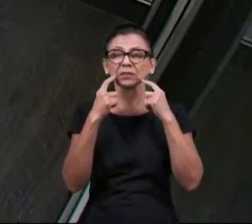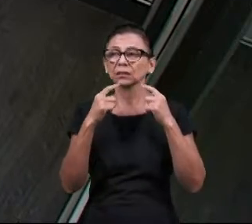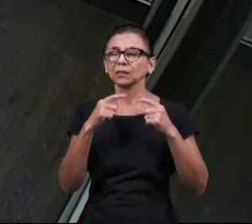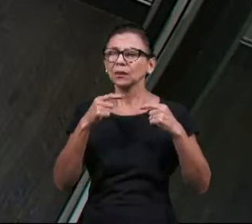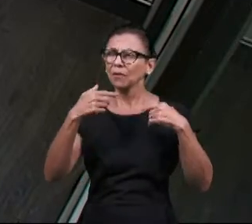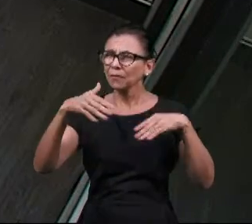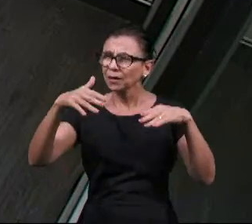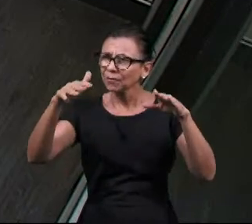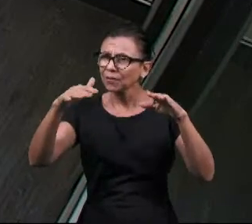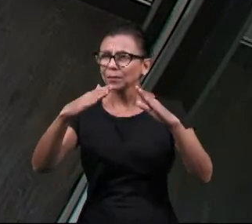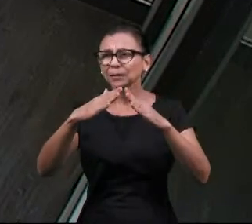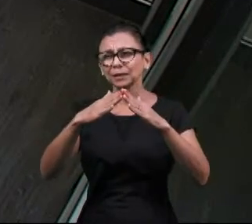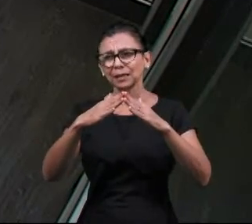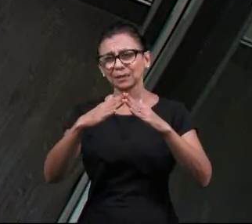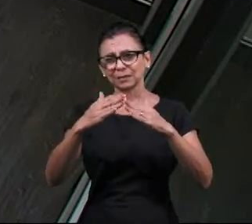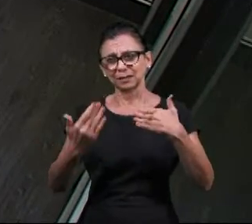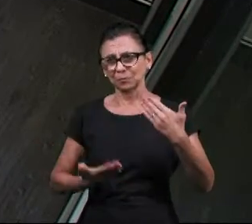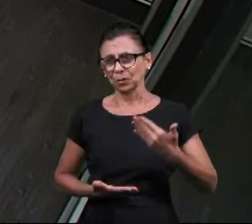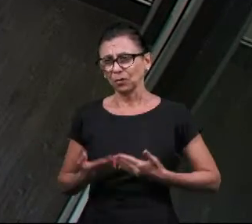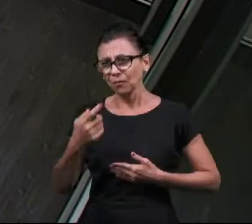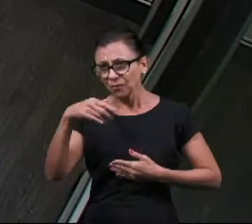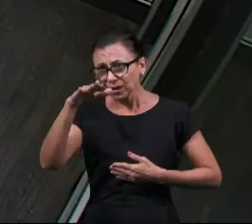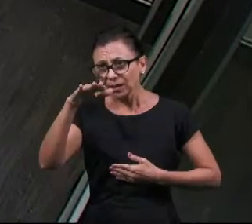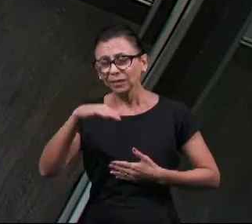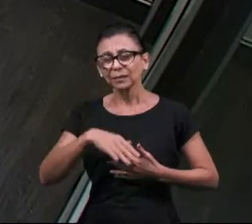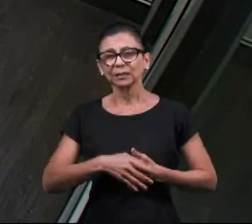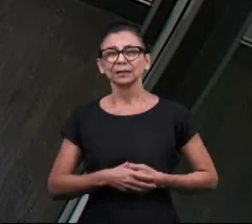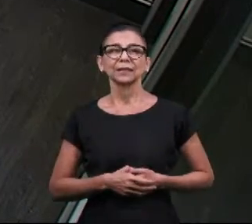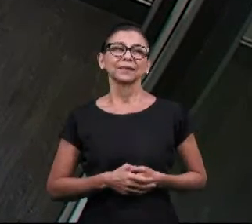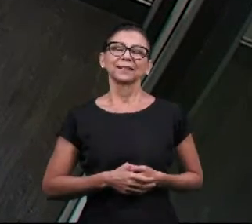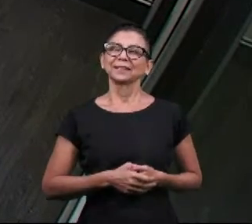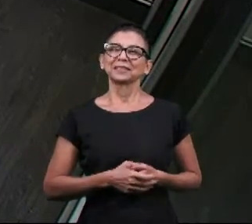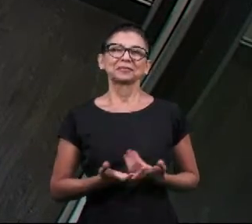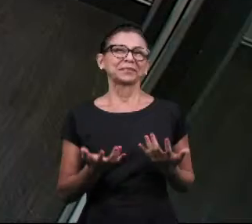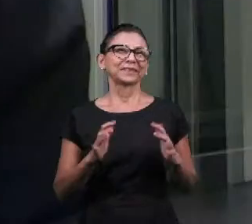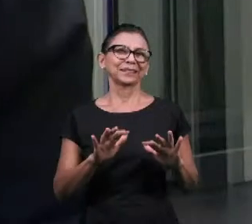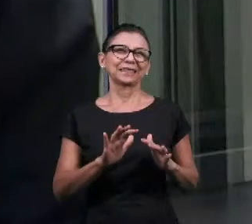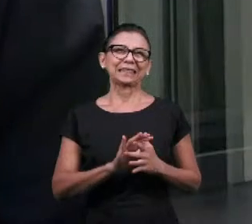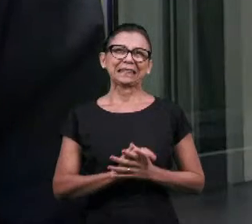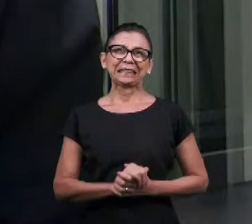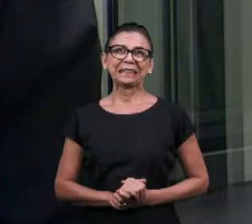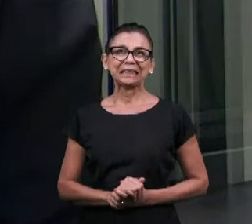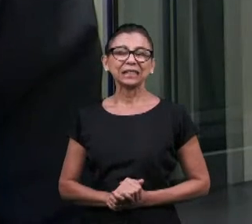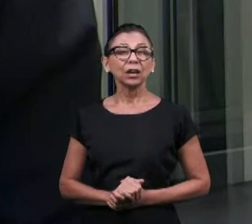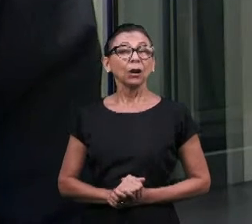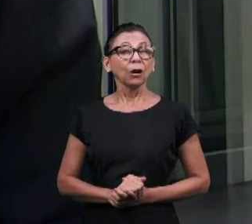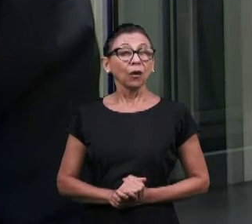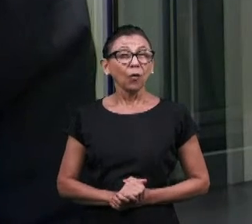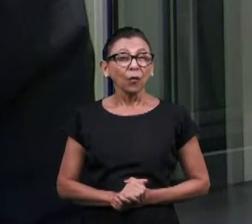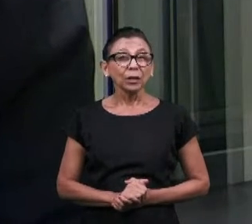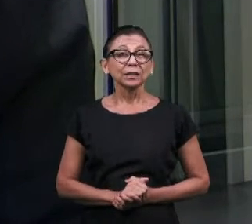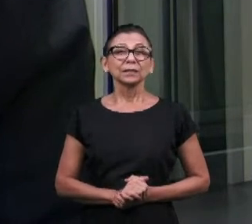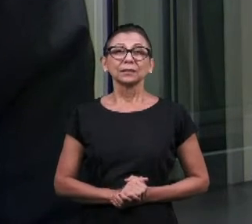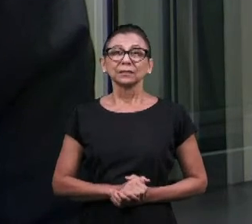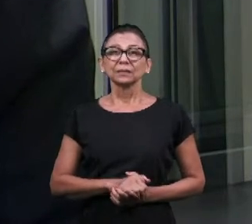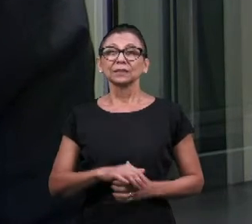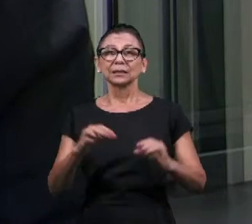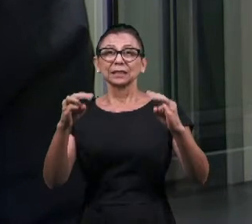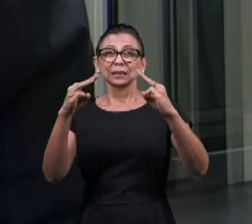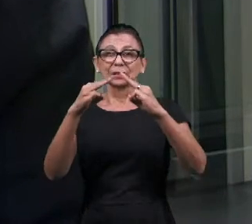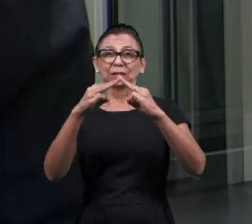casa. Nós tinha tantos homens, tanta oferta voluntária que nós tínhamos lá um